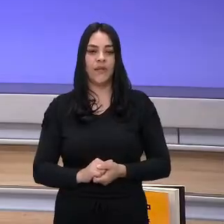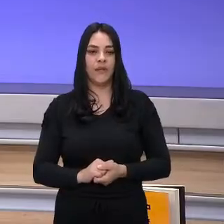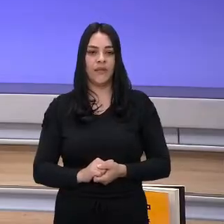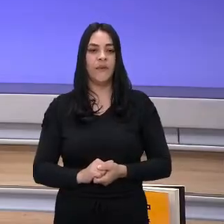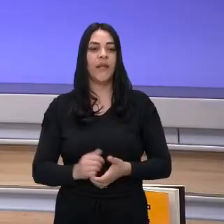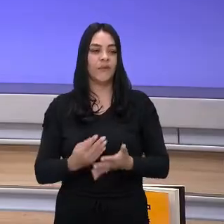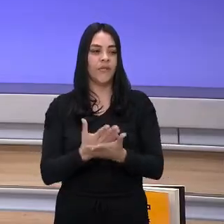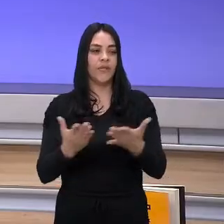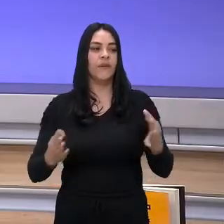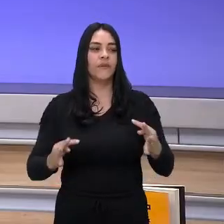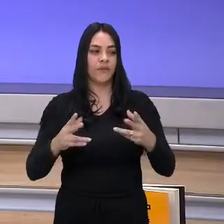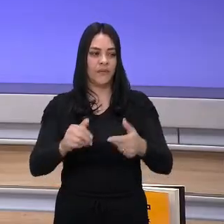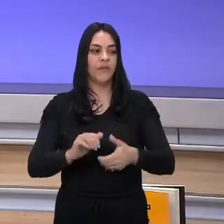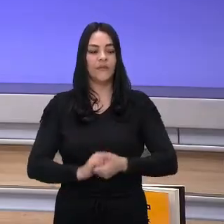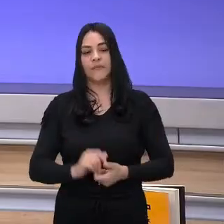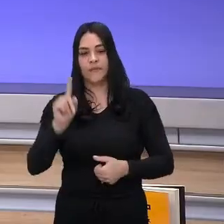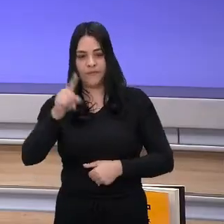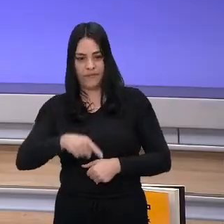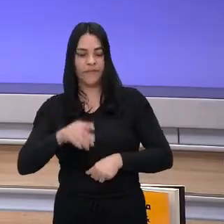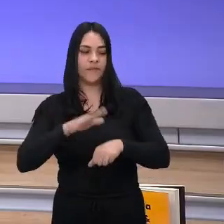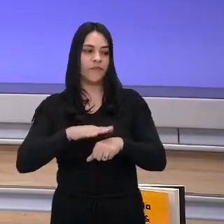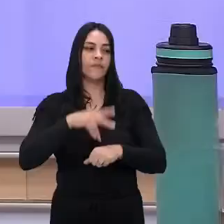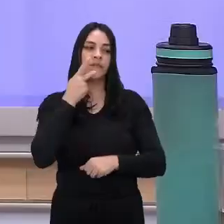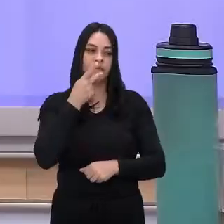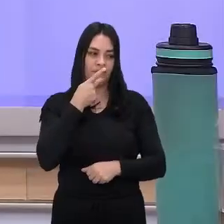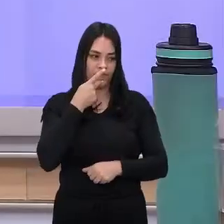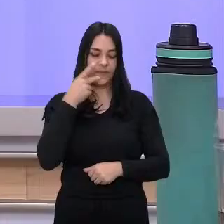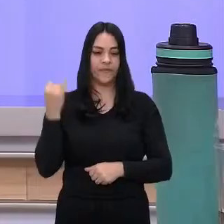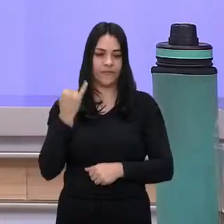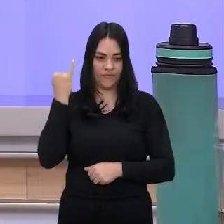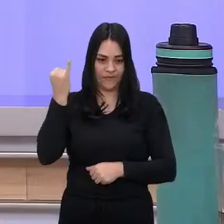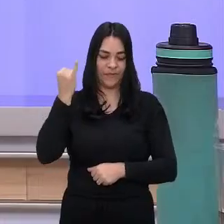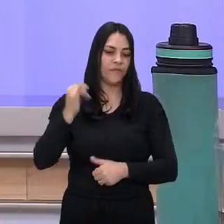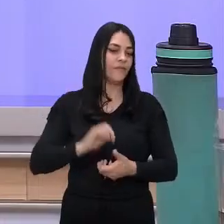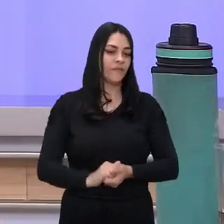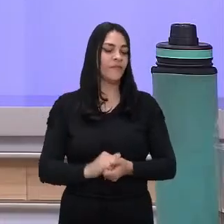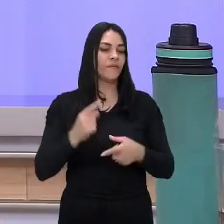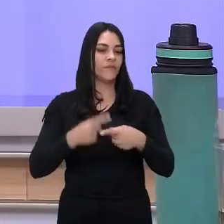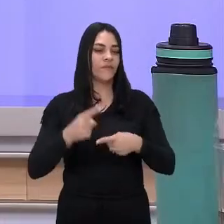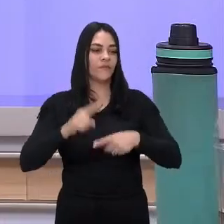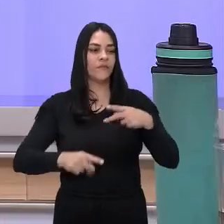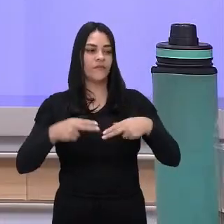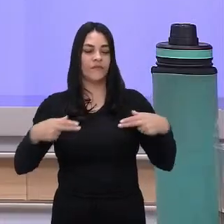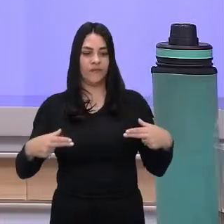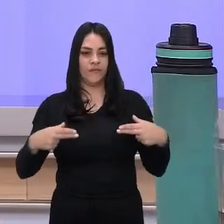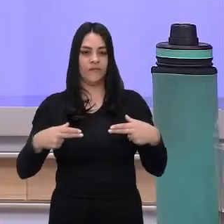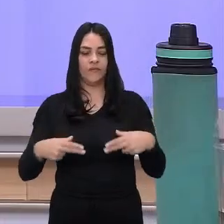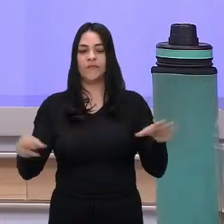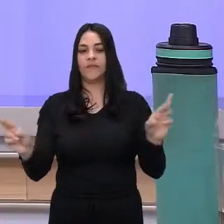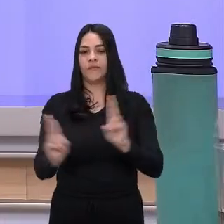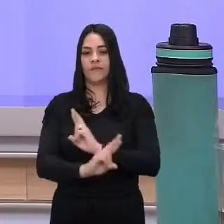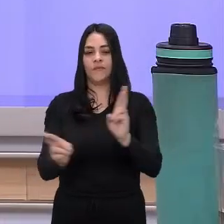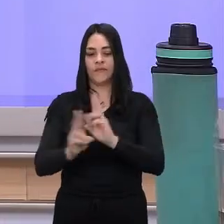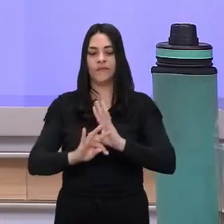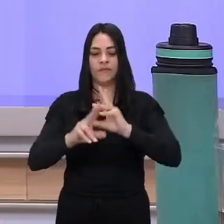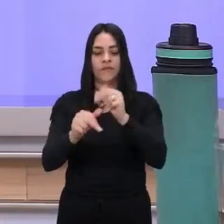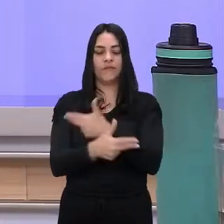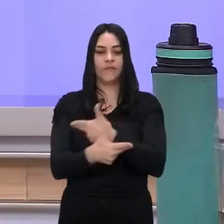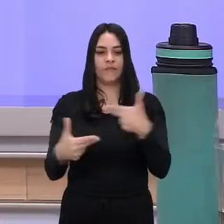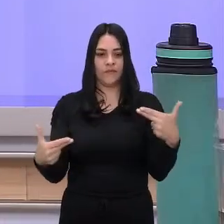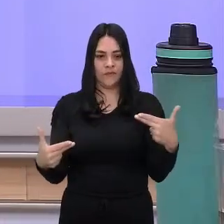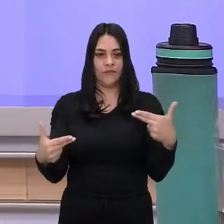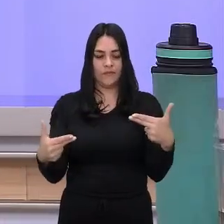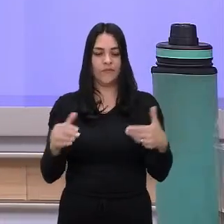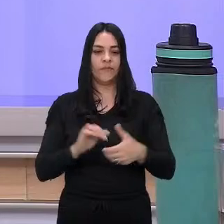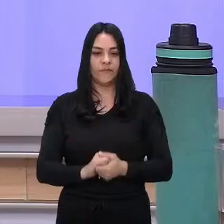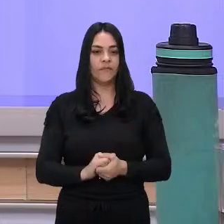ok. Posso fazer só uma fala que eu acho importante, que foi passado no material, de relacionar tudo isso com as ODS,